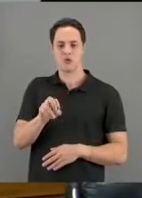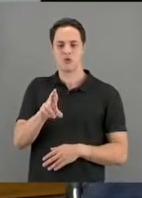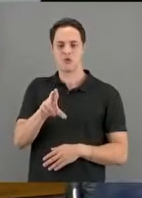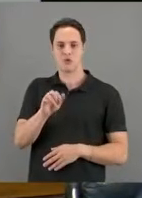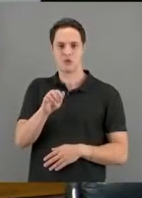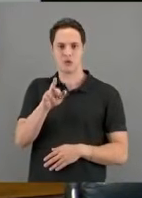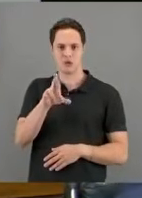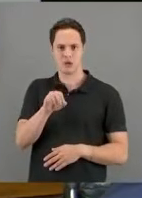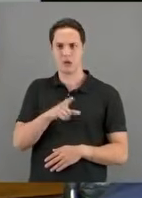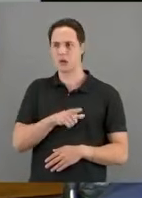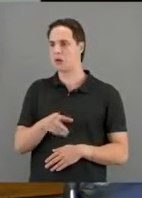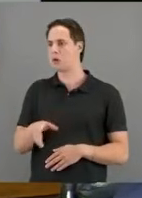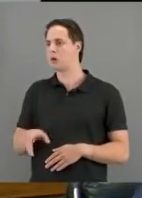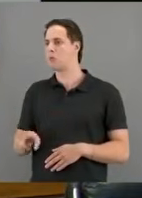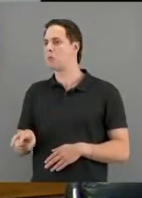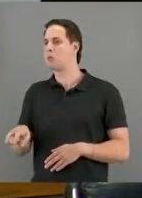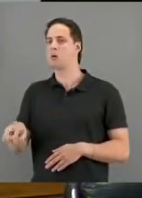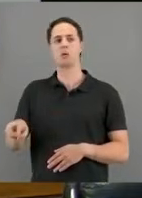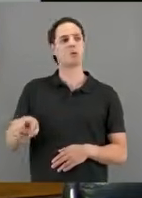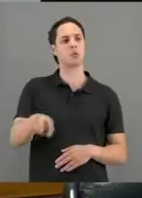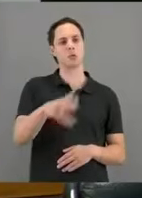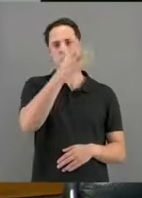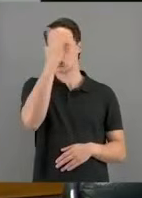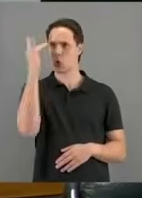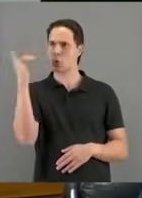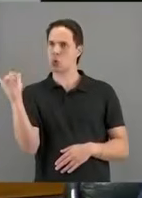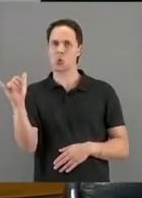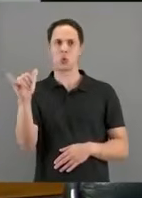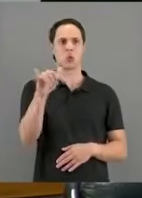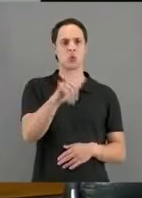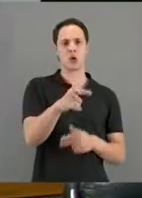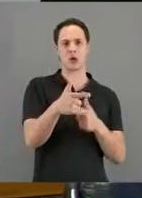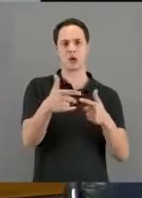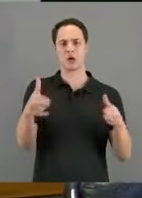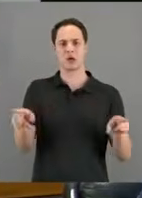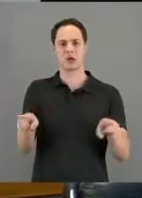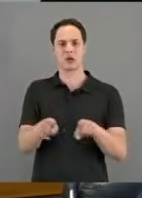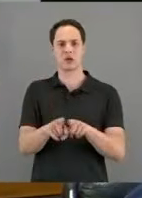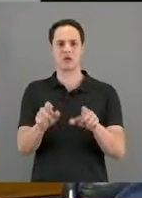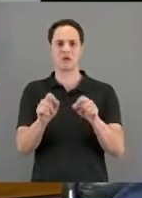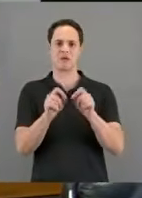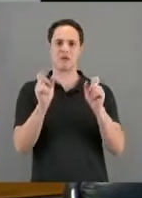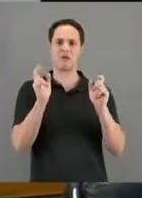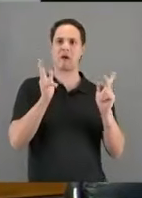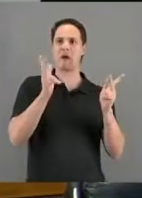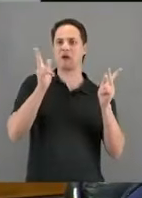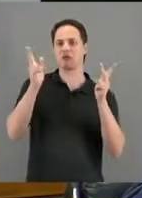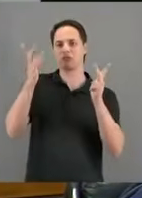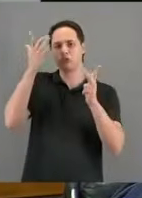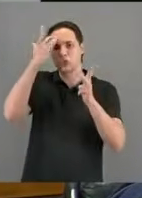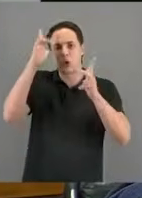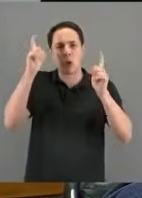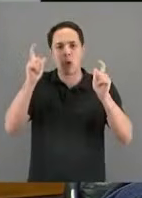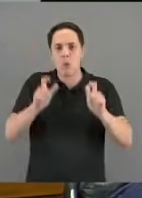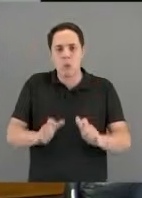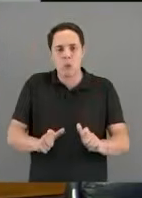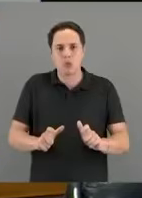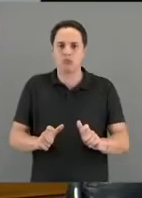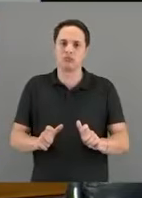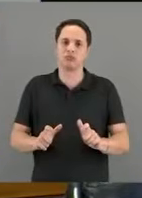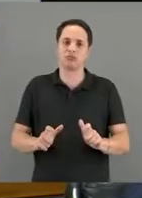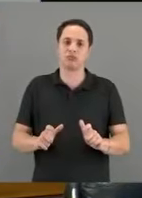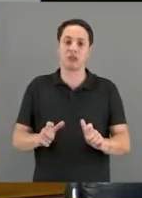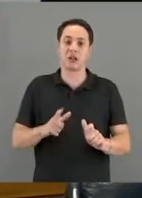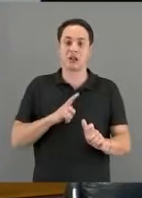nas altas rodas, nos seus aviões, realizando as suas festas, não sei aonde, e as